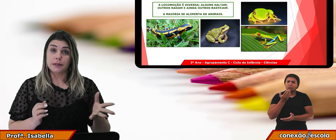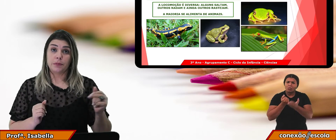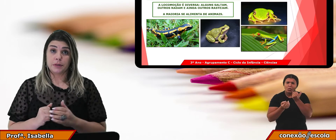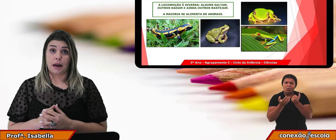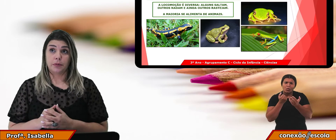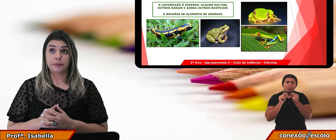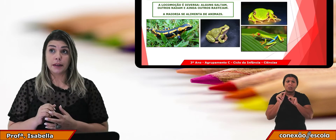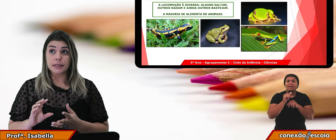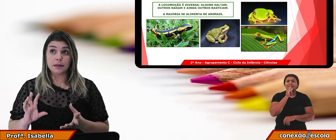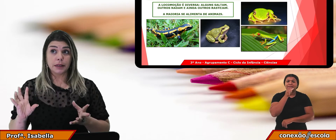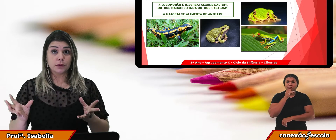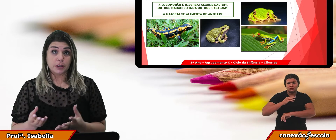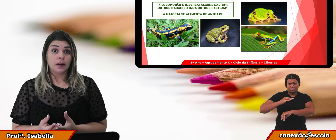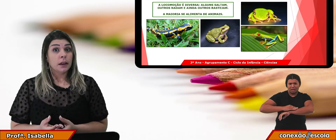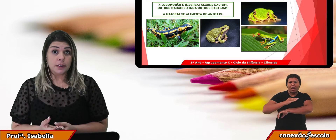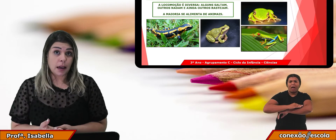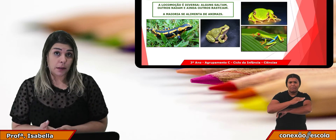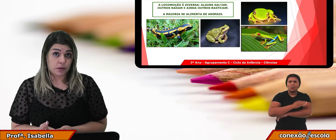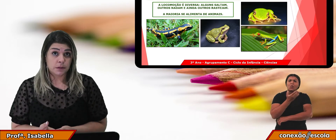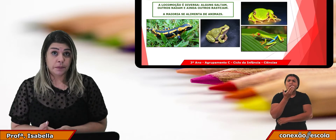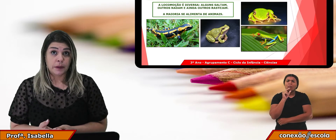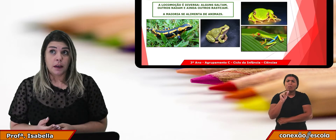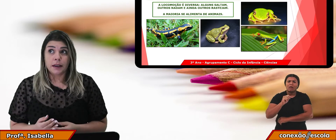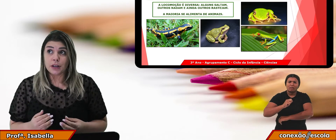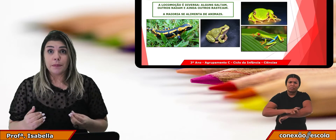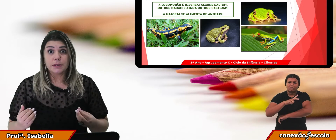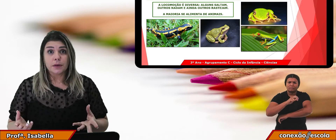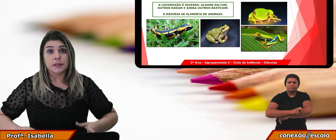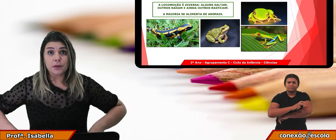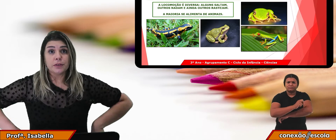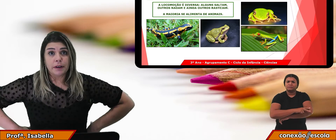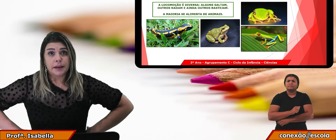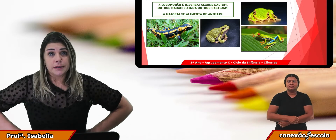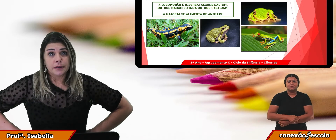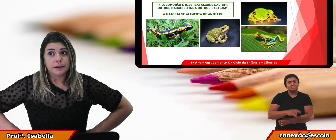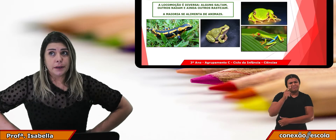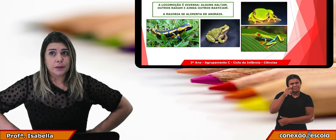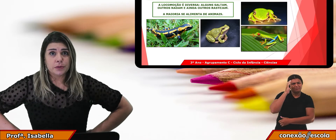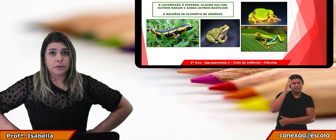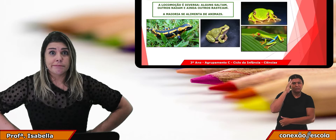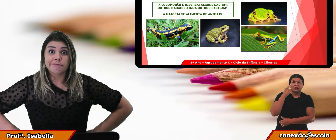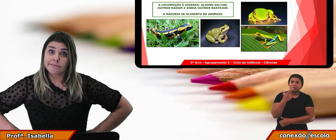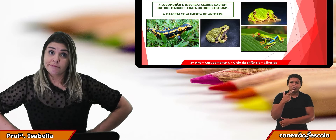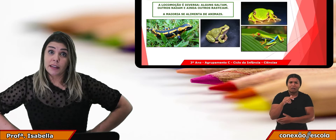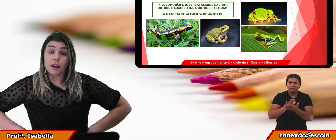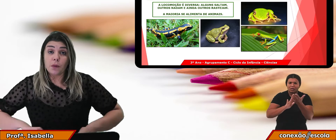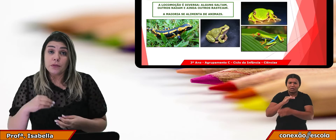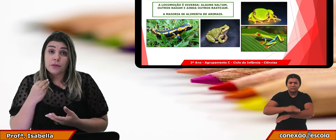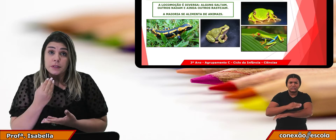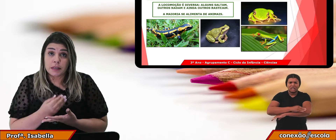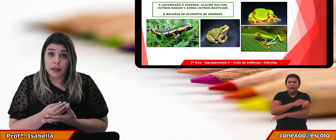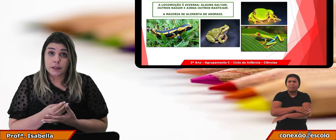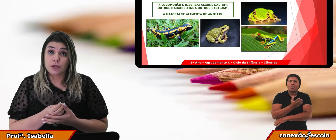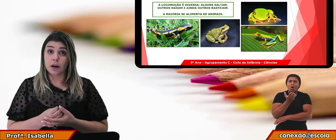por exemplo, o sapo, eles se alimentam de insetos. Já pensou se não tivesse isso? E